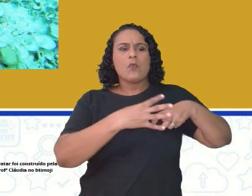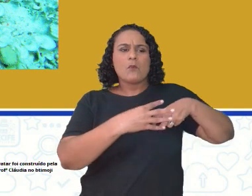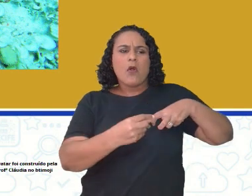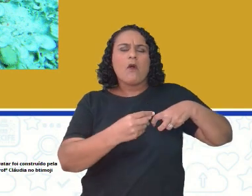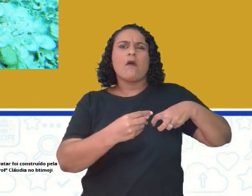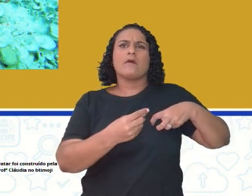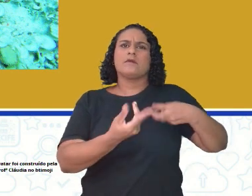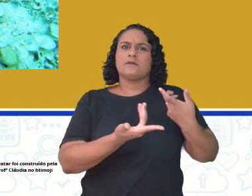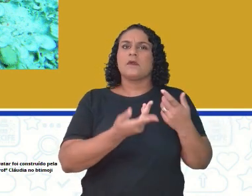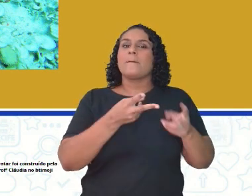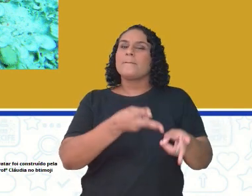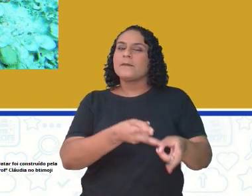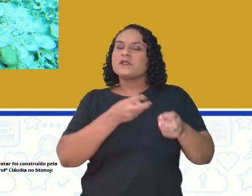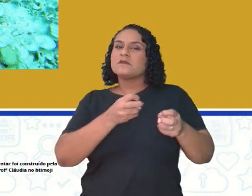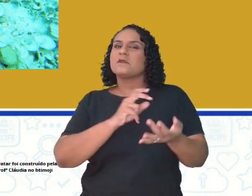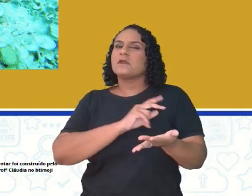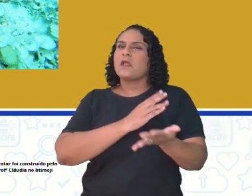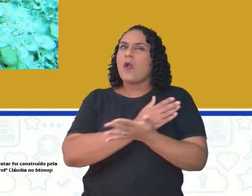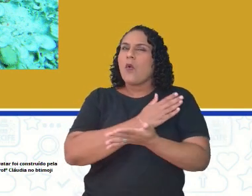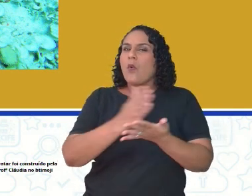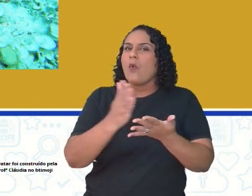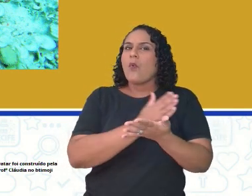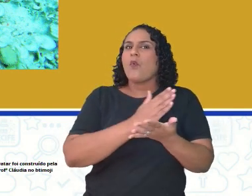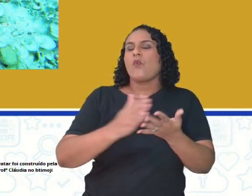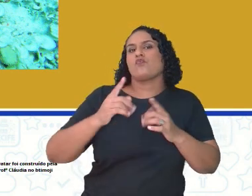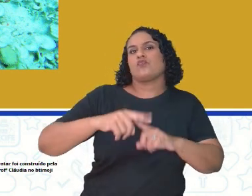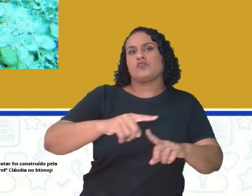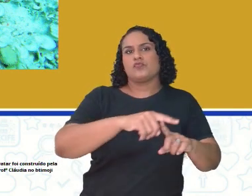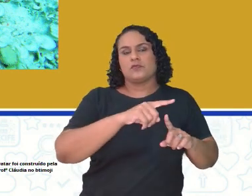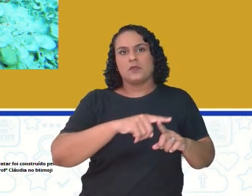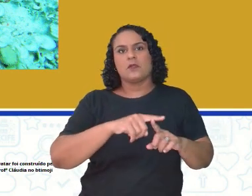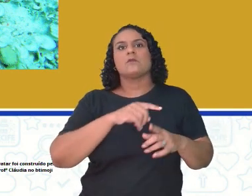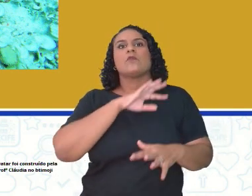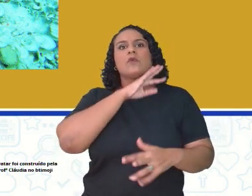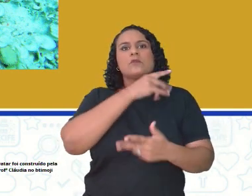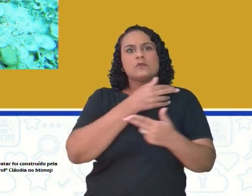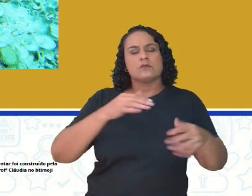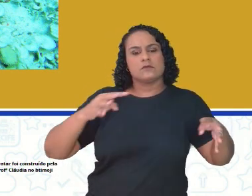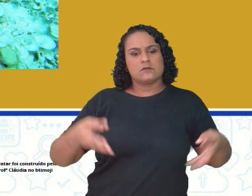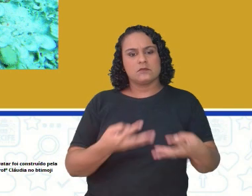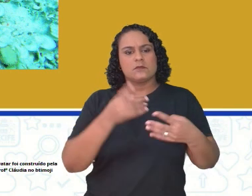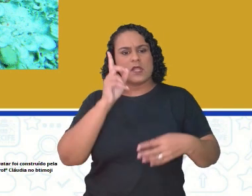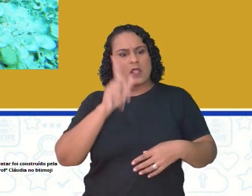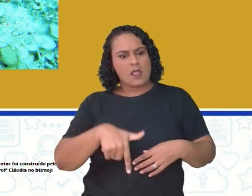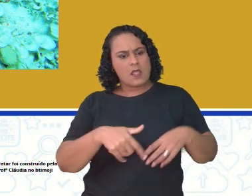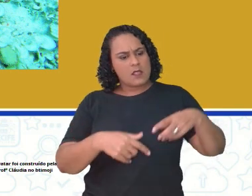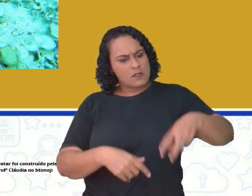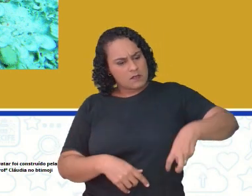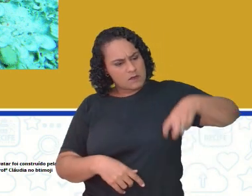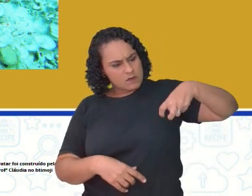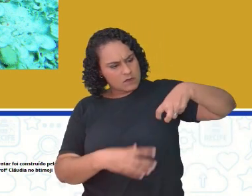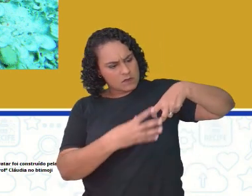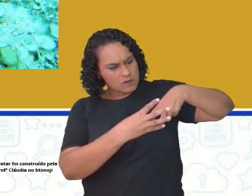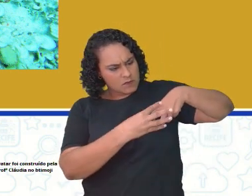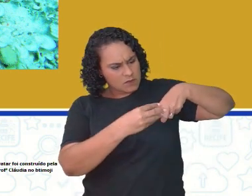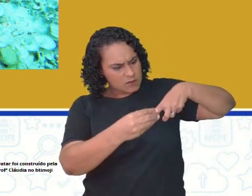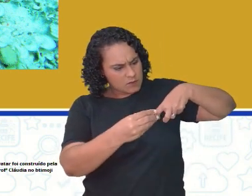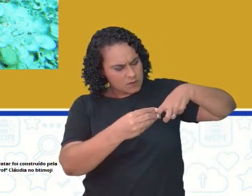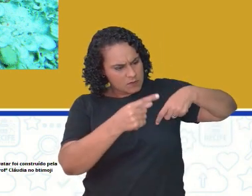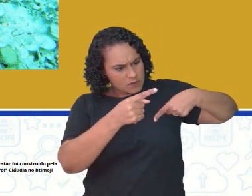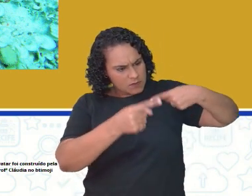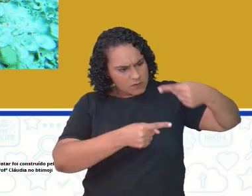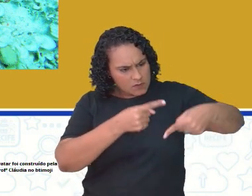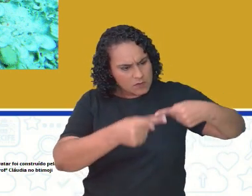observada em diferentes seres vivos e ela se caracteriza pela formação de um novo ser sem que haja a mistura de